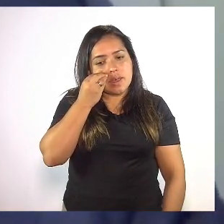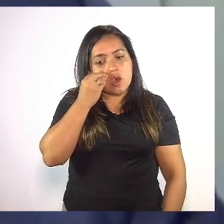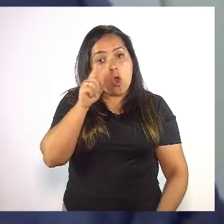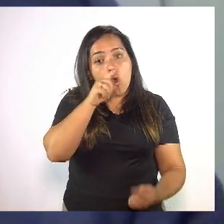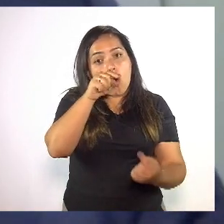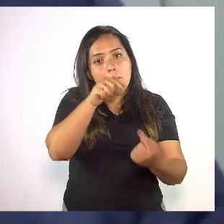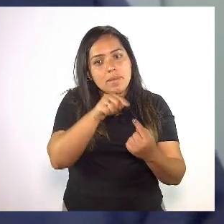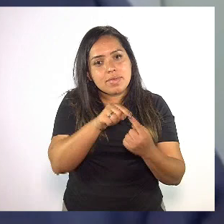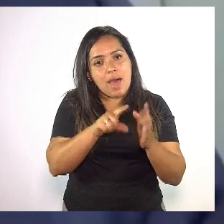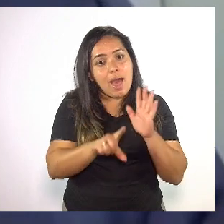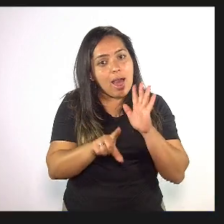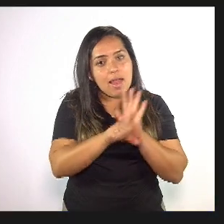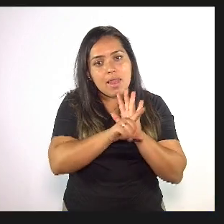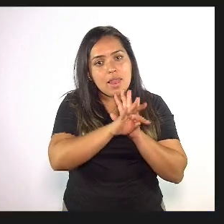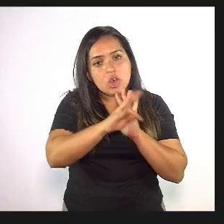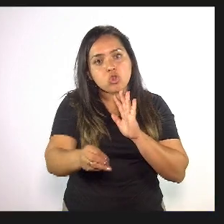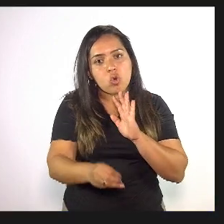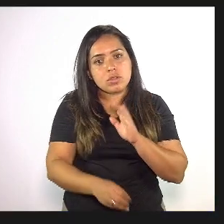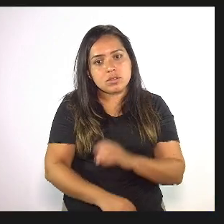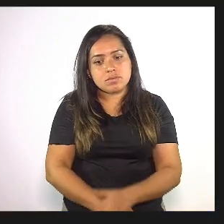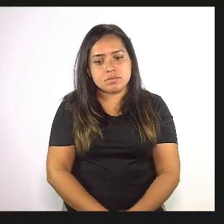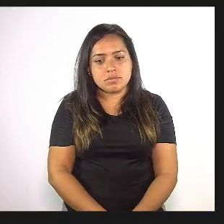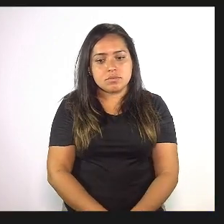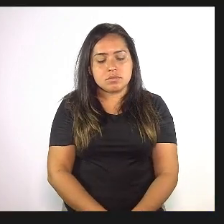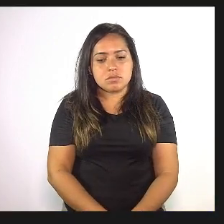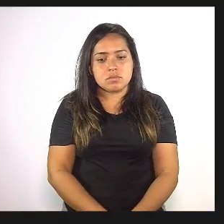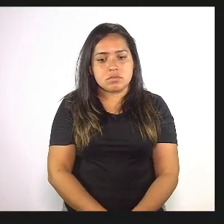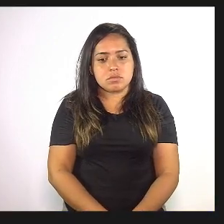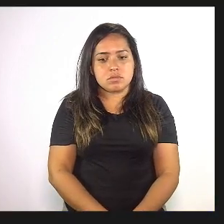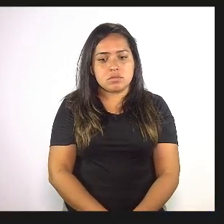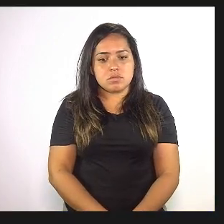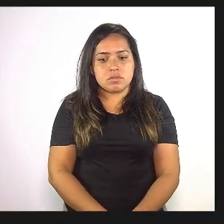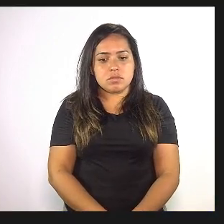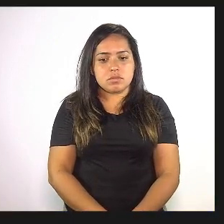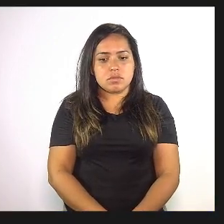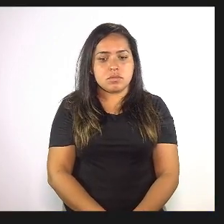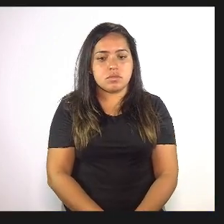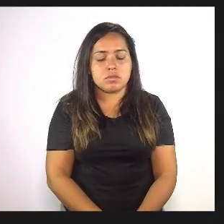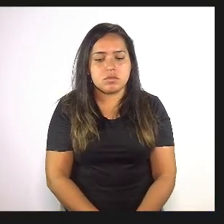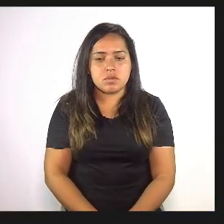aplicar toda a legislação. Deixa um, a gente deixa um na chuveira.